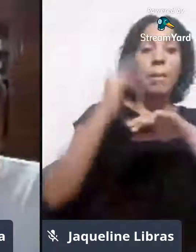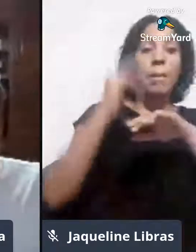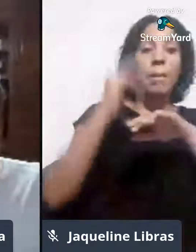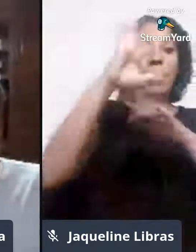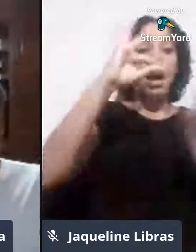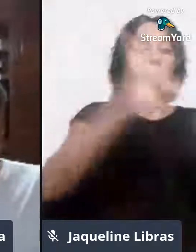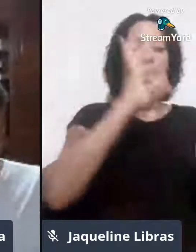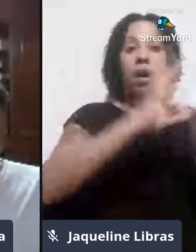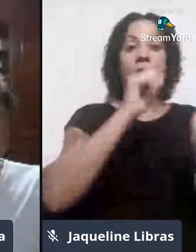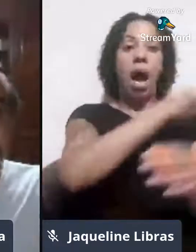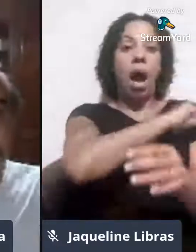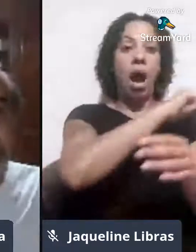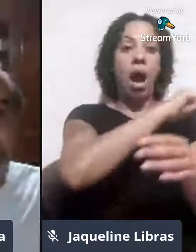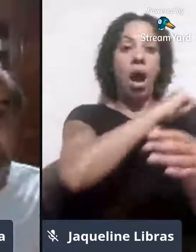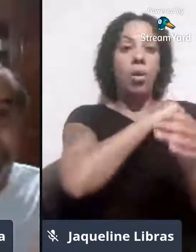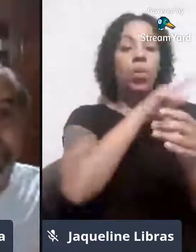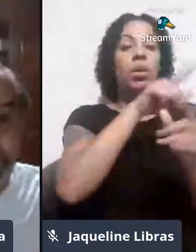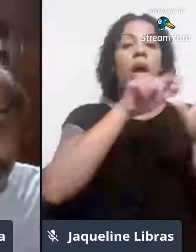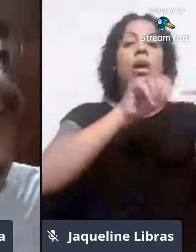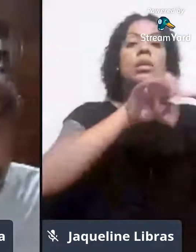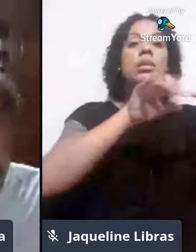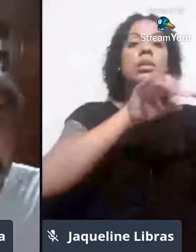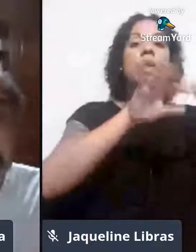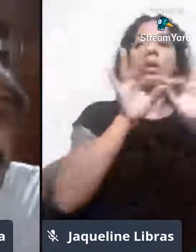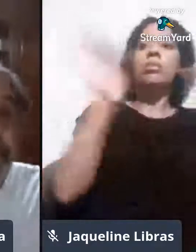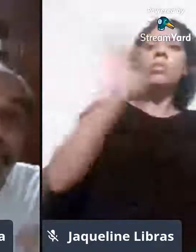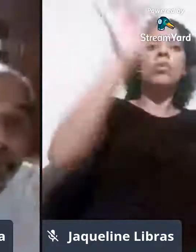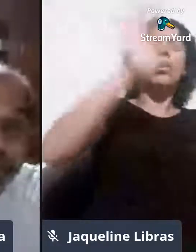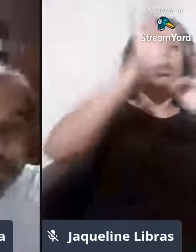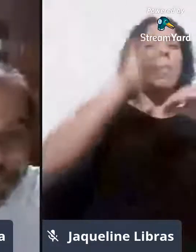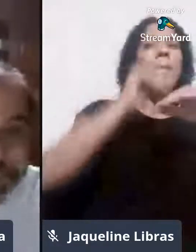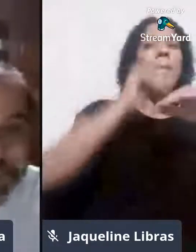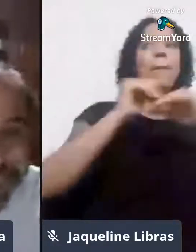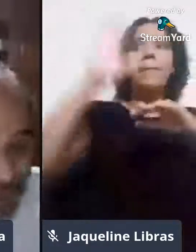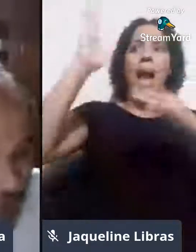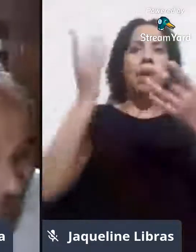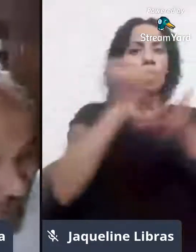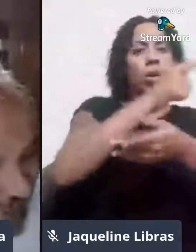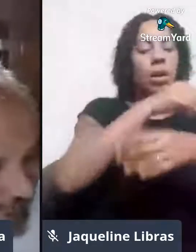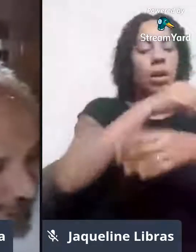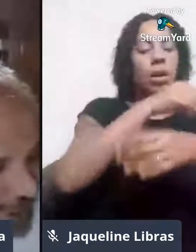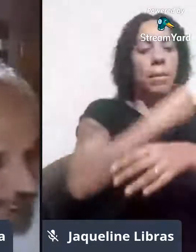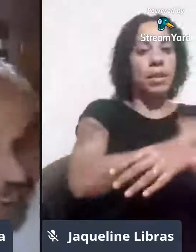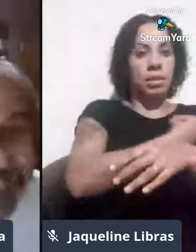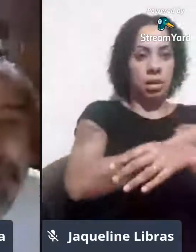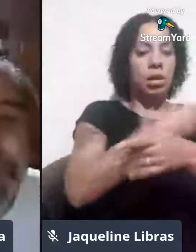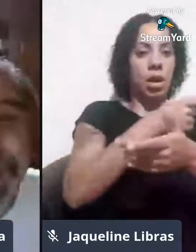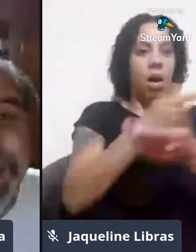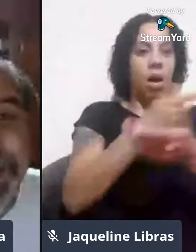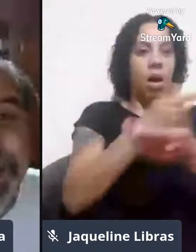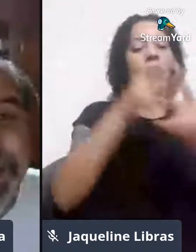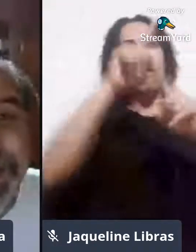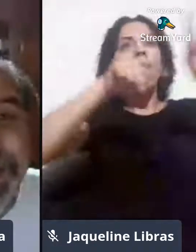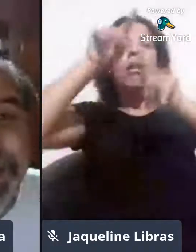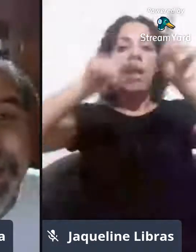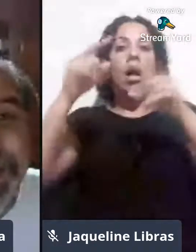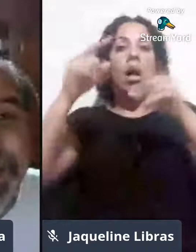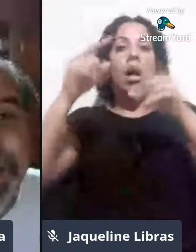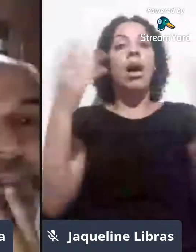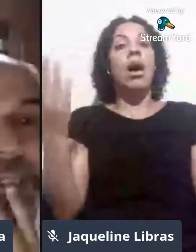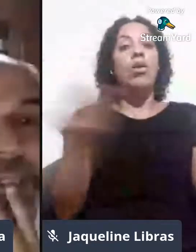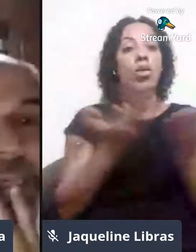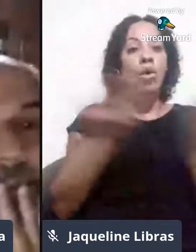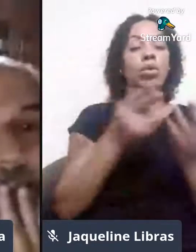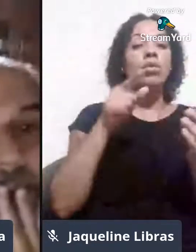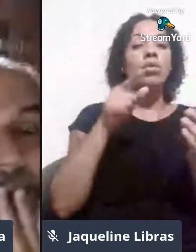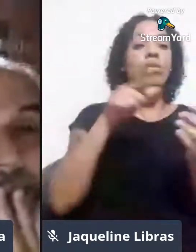distância do que na presencial. Esses números oscilam, tá? E hoje em dia, enfim, essa distinção nem faz muito